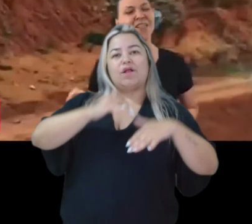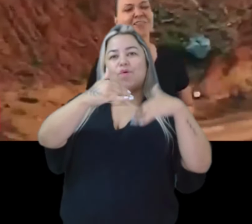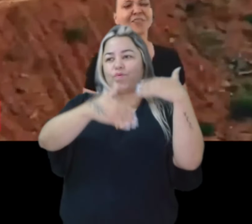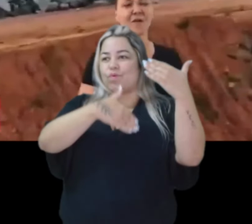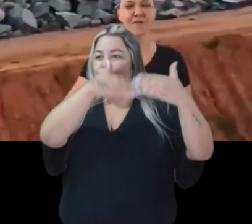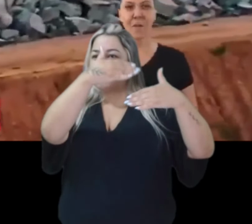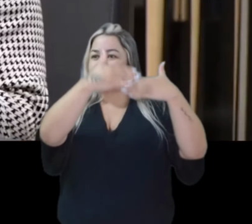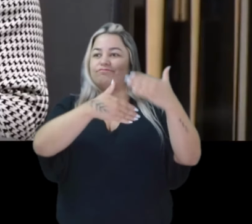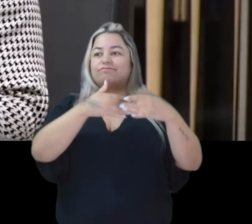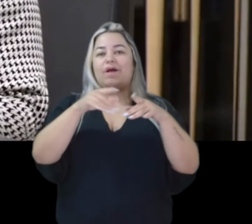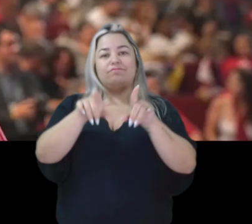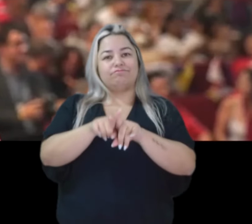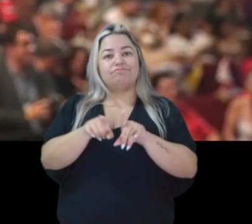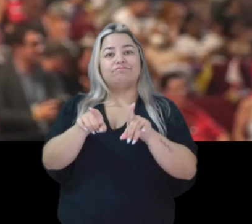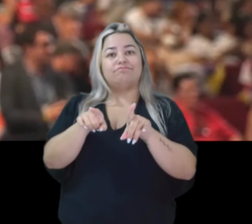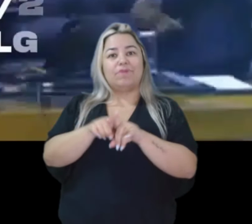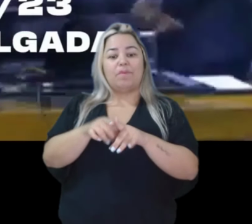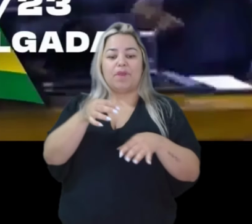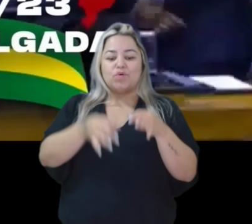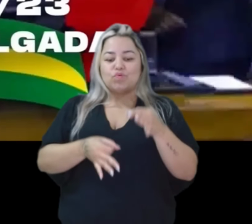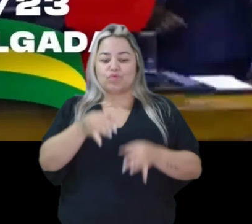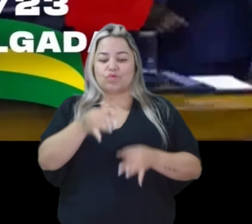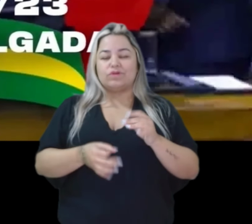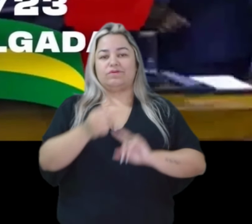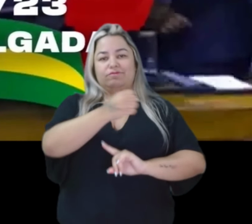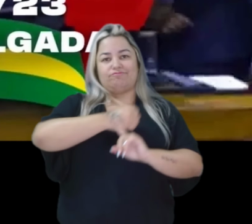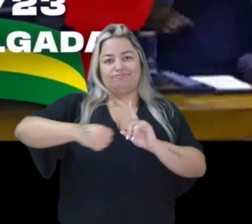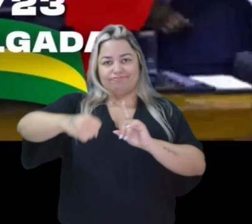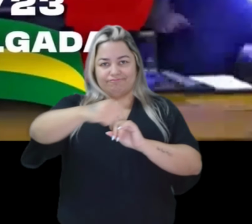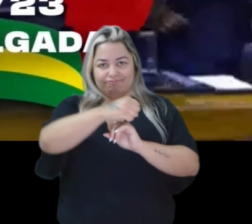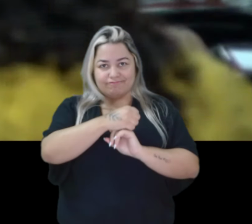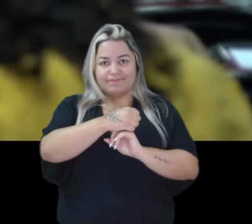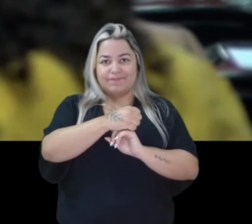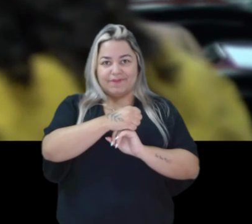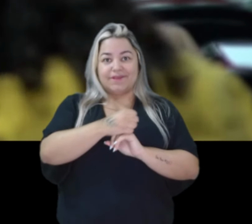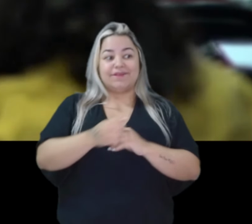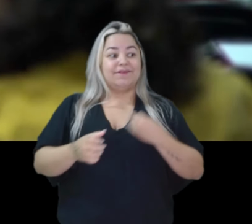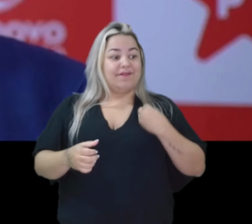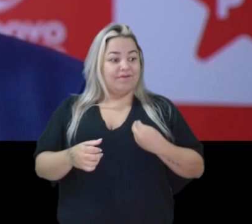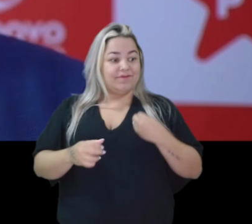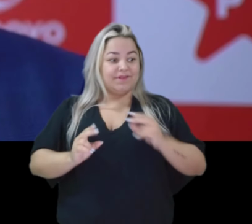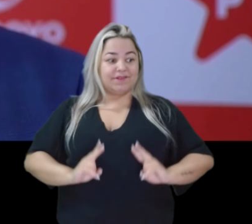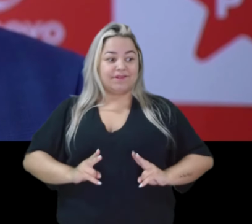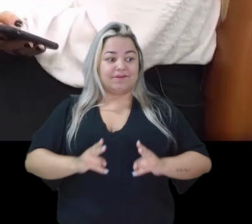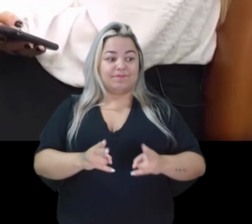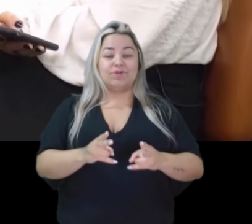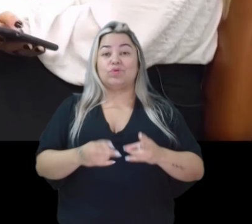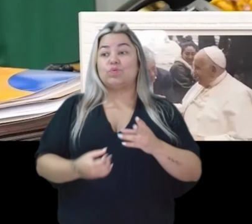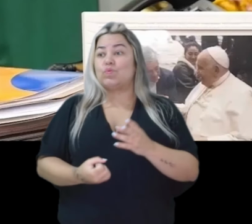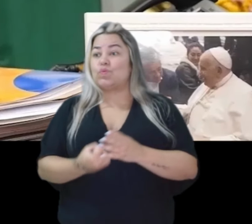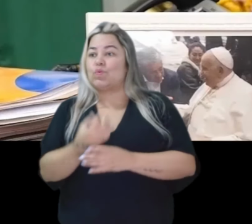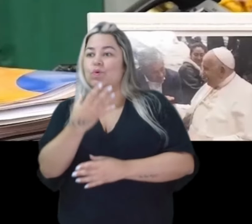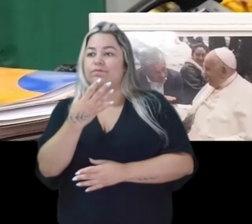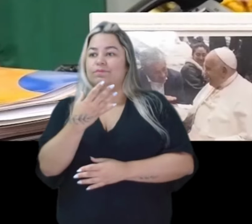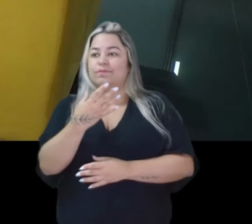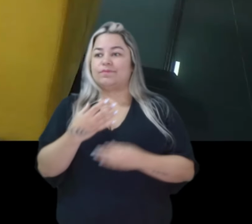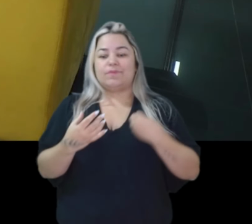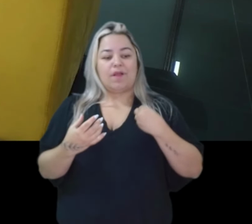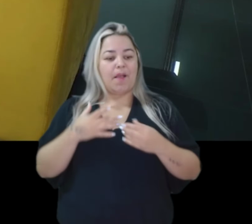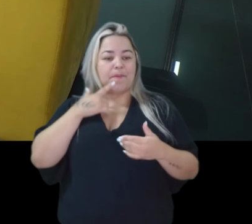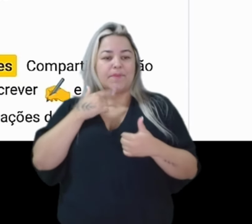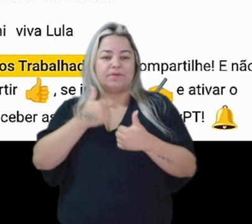desenvolvimento, sustentabilidade e justiça social. Estamos sempre nos reinventando para estar cada vez